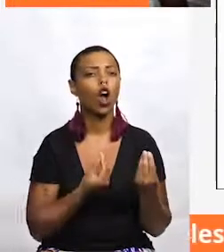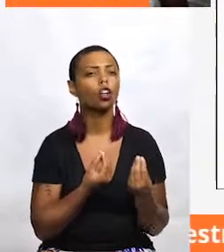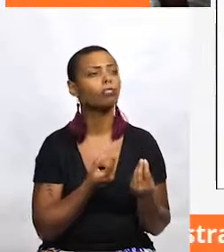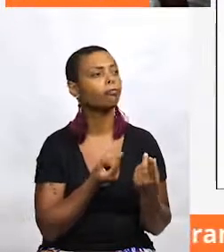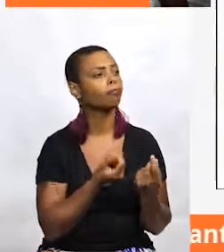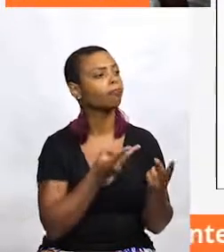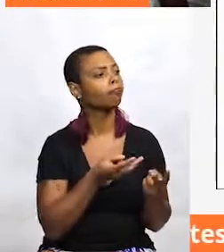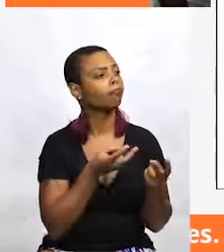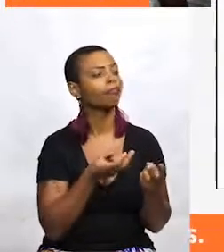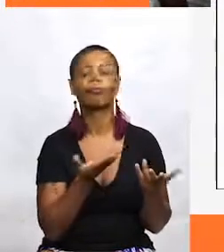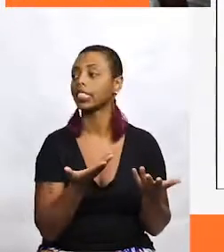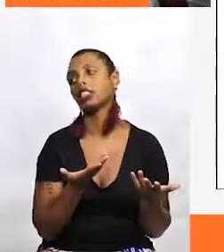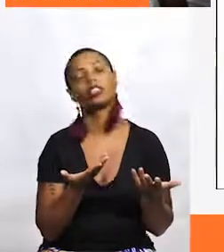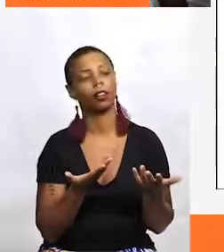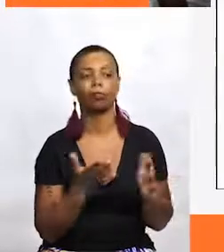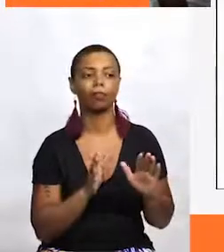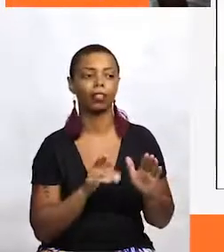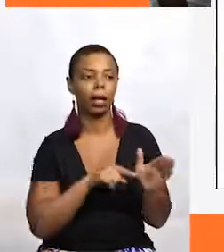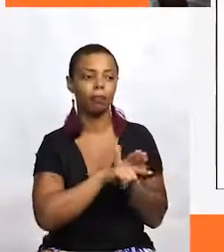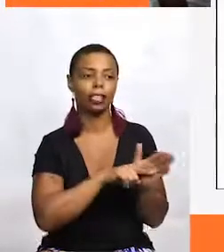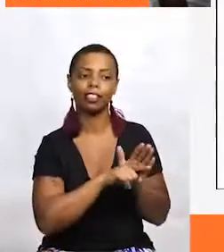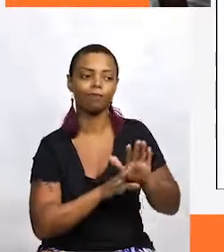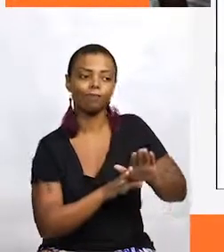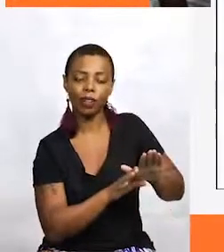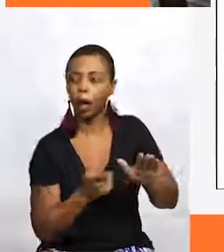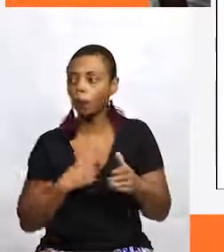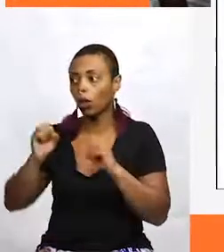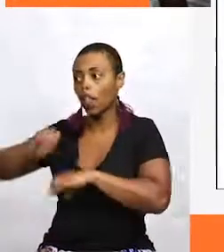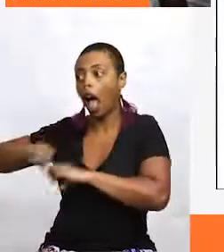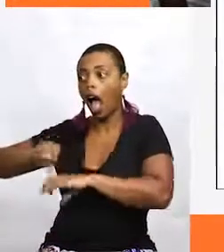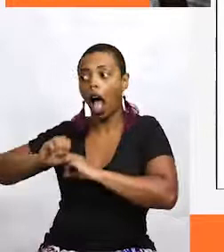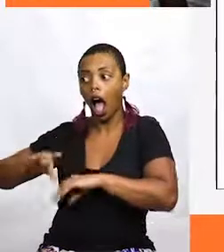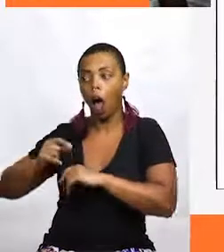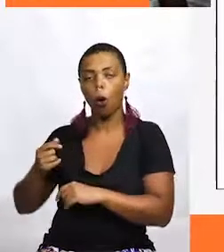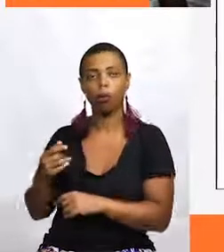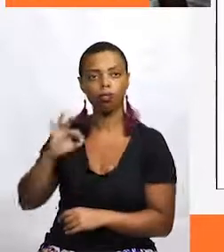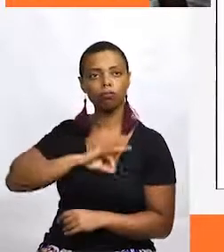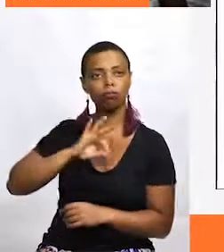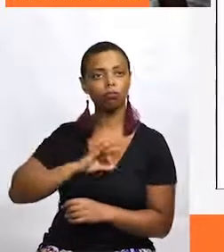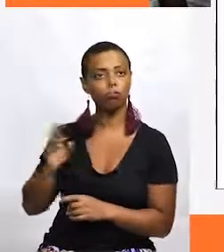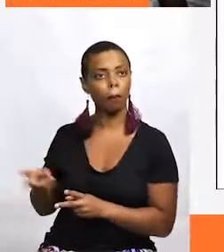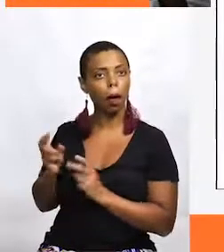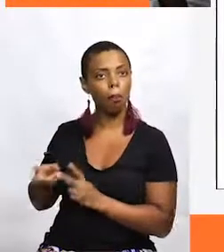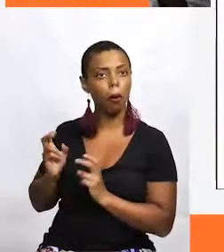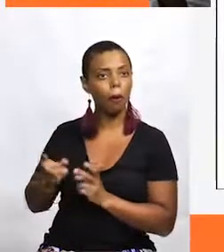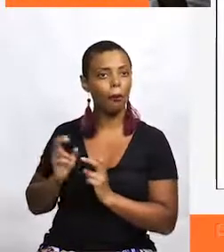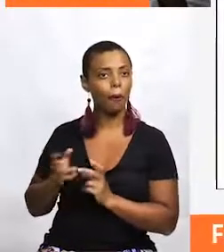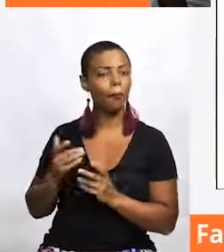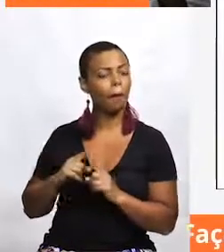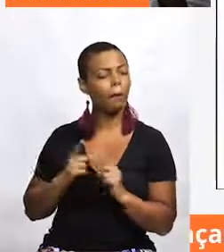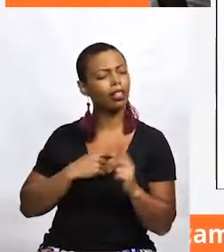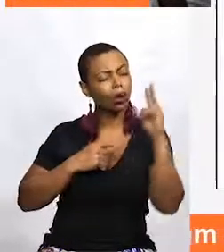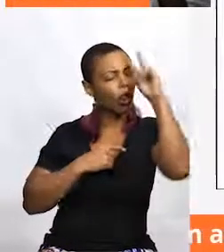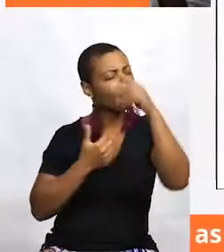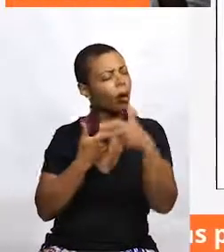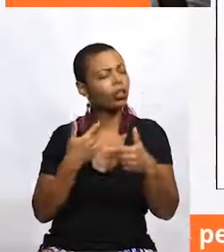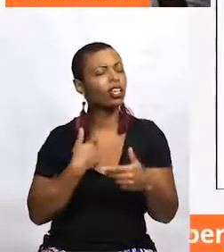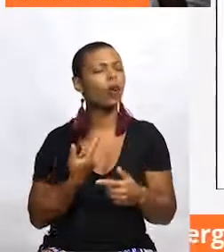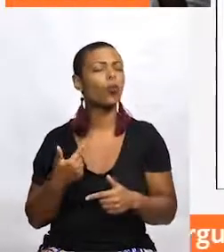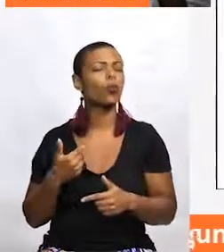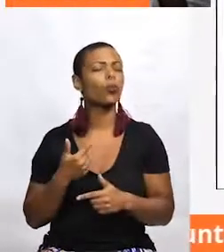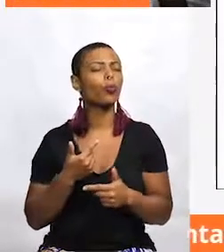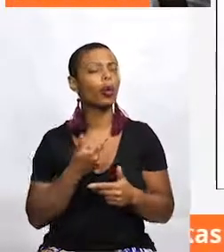fiquei um pouco afastado da pesquisa, dando aula. E eu lembro muito bem, um fato muito interessante, eu fazia assistência,